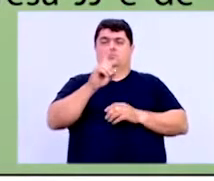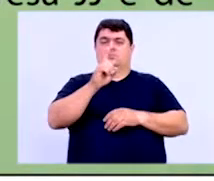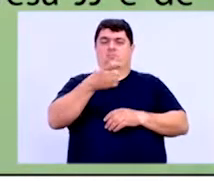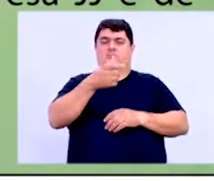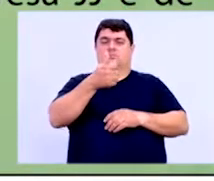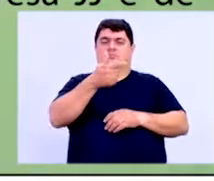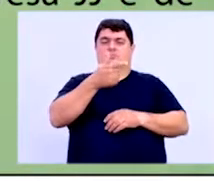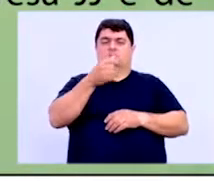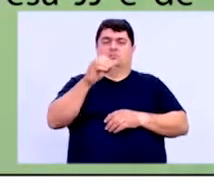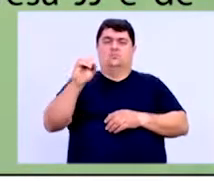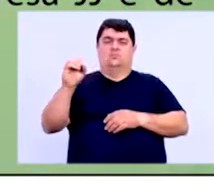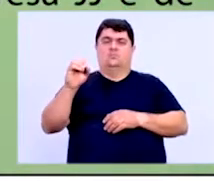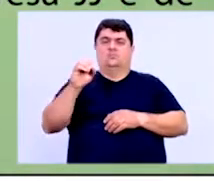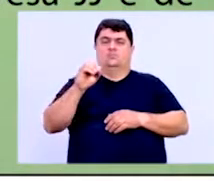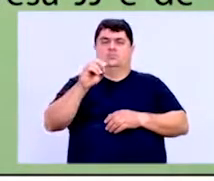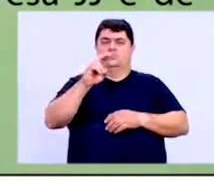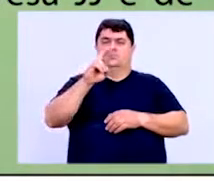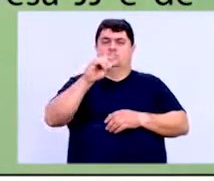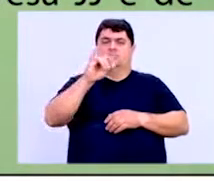1.200 unidades.